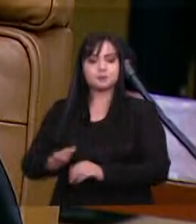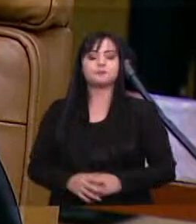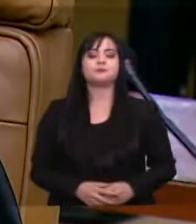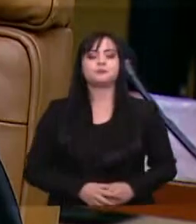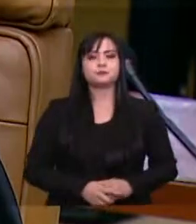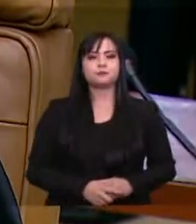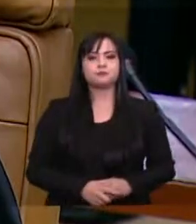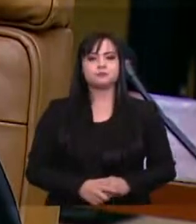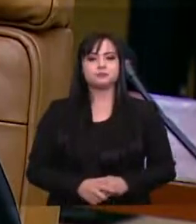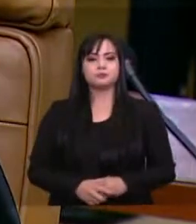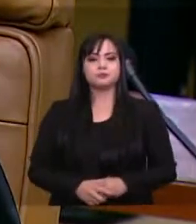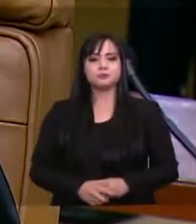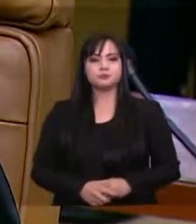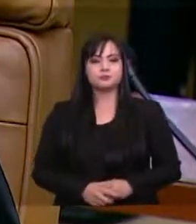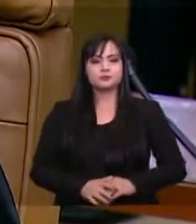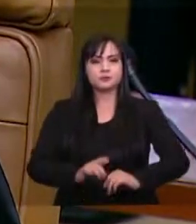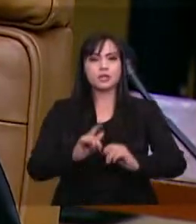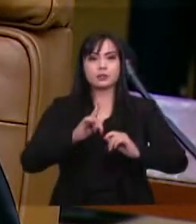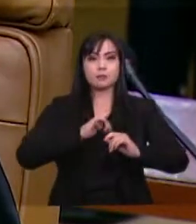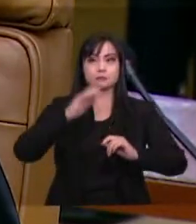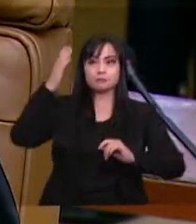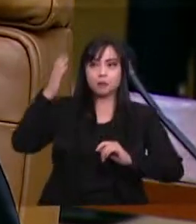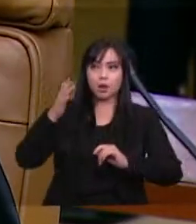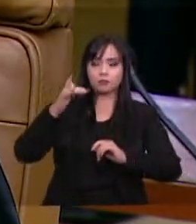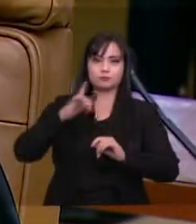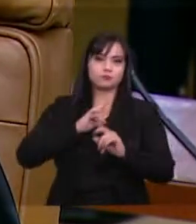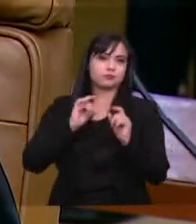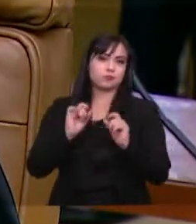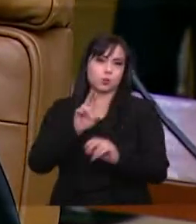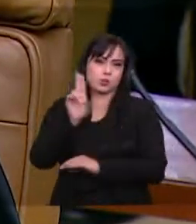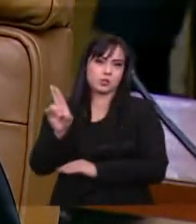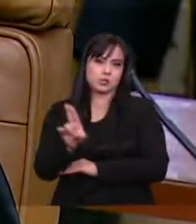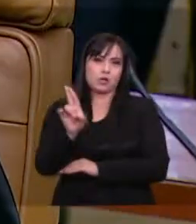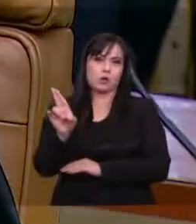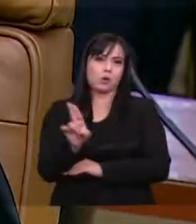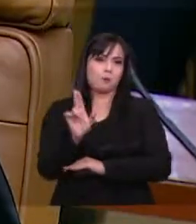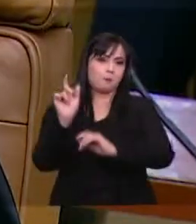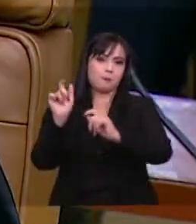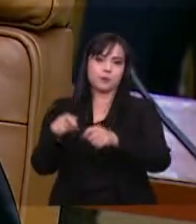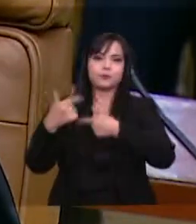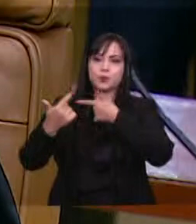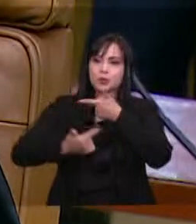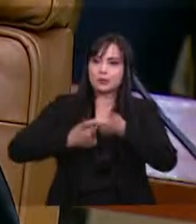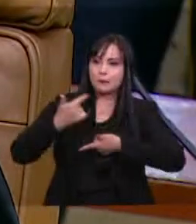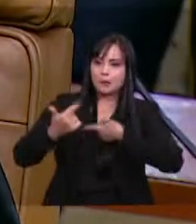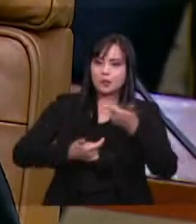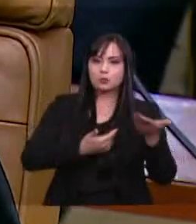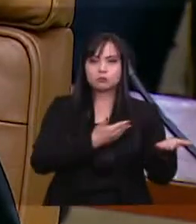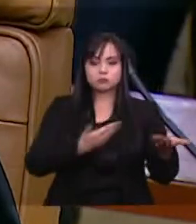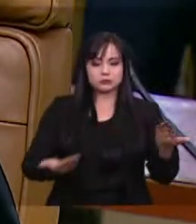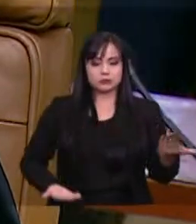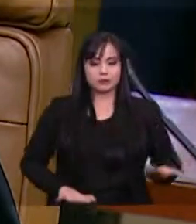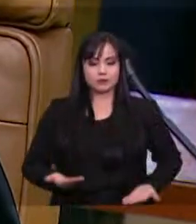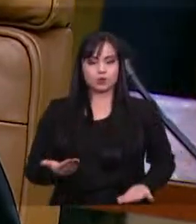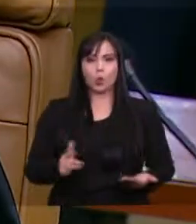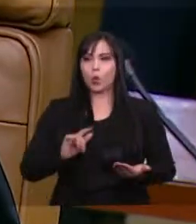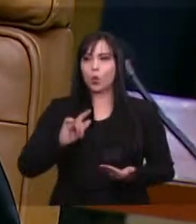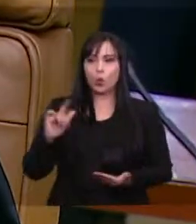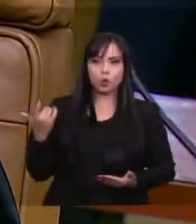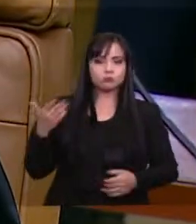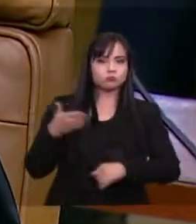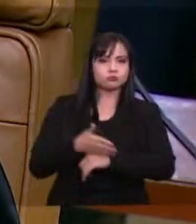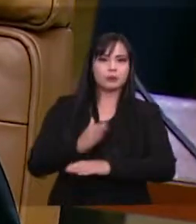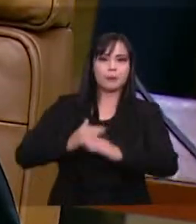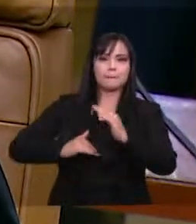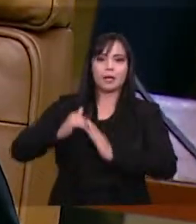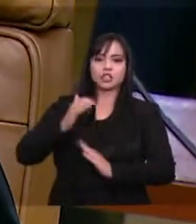na terceira etapa havendo comprovação nos autos da utilização da condição de funcionário público de outro integrante para